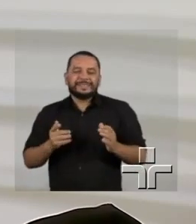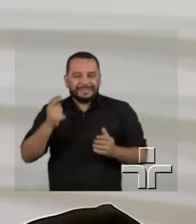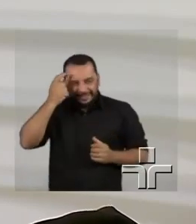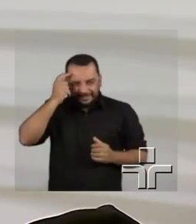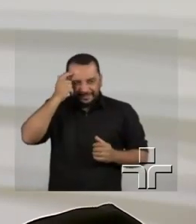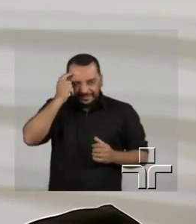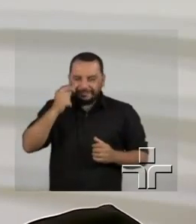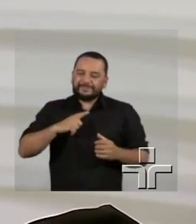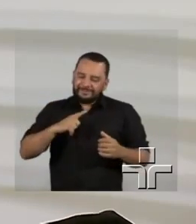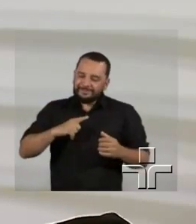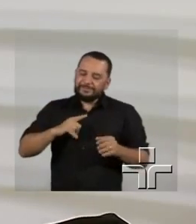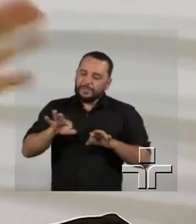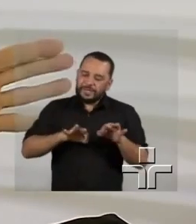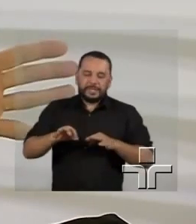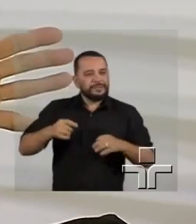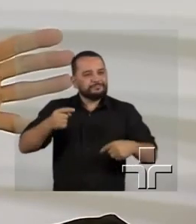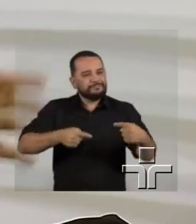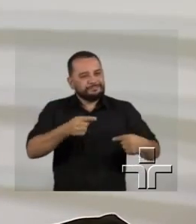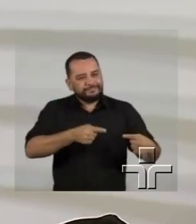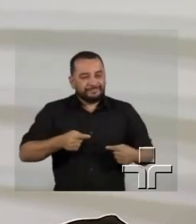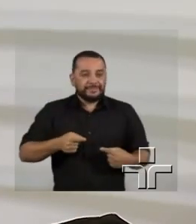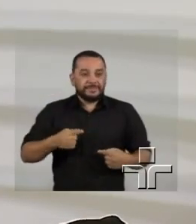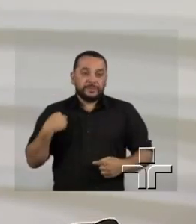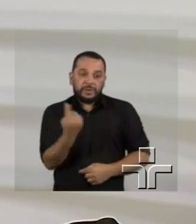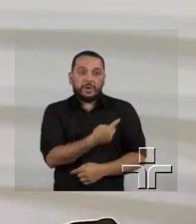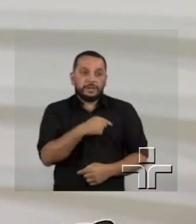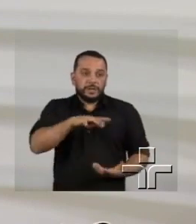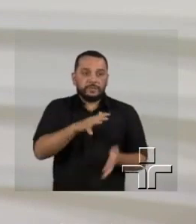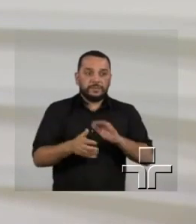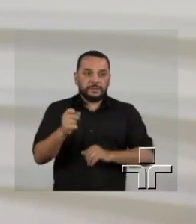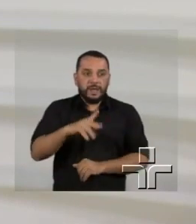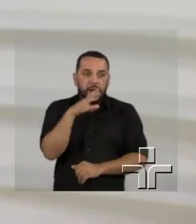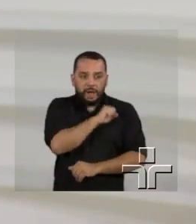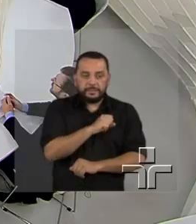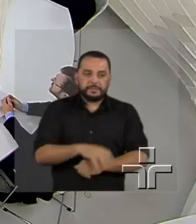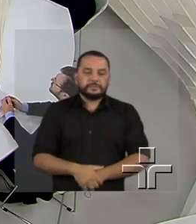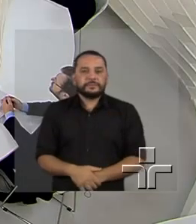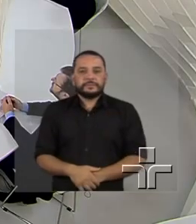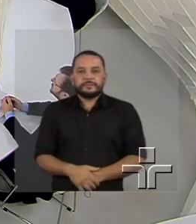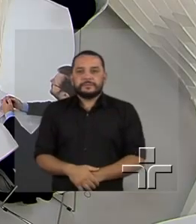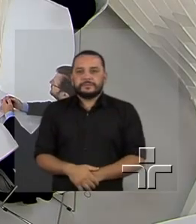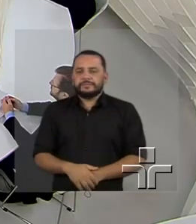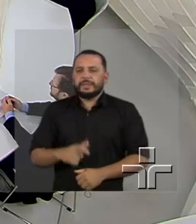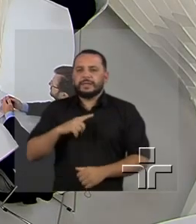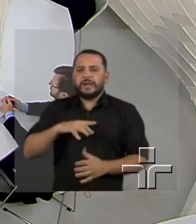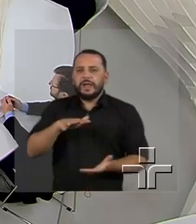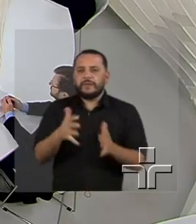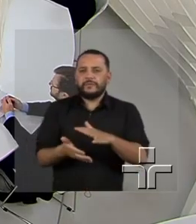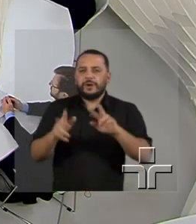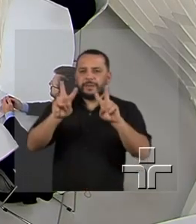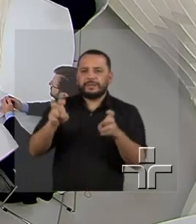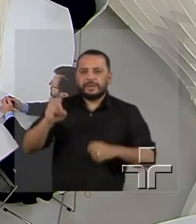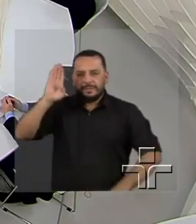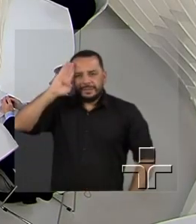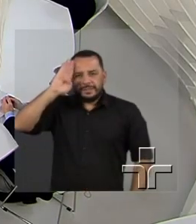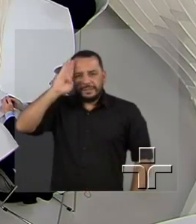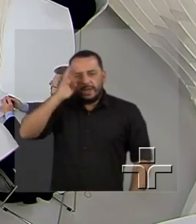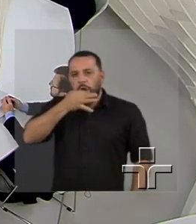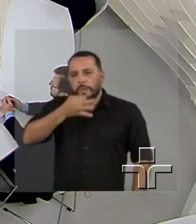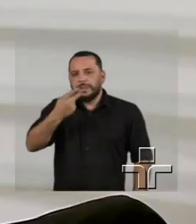foi desenhar o projeto e mandar para o Congresso, né? Entrando na Câmara